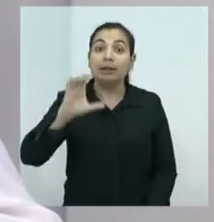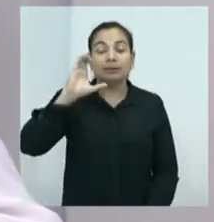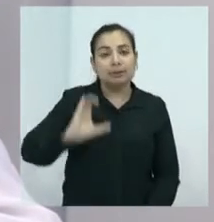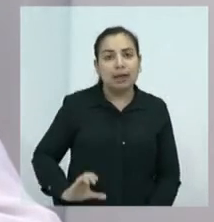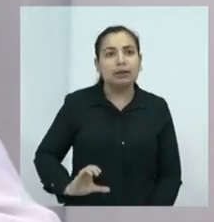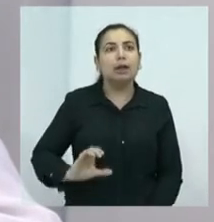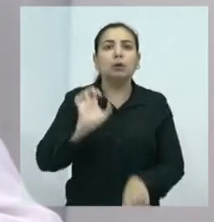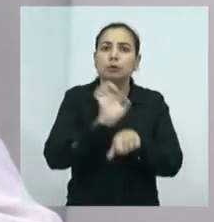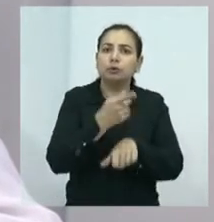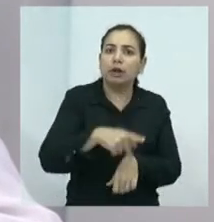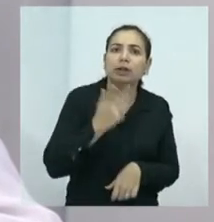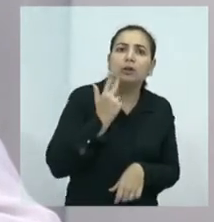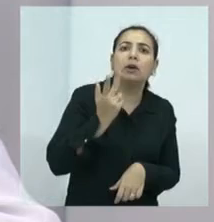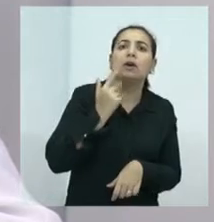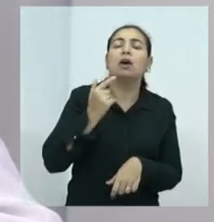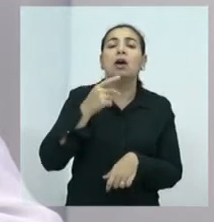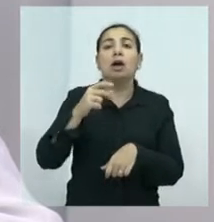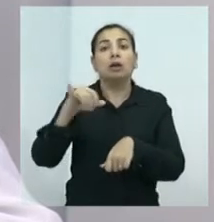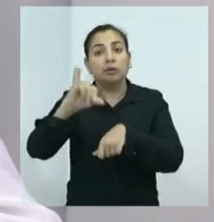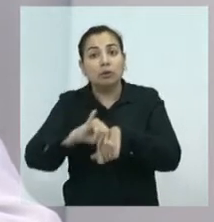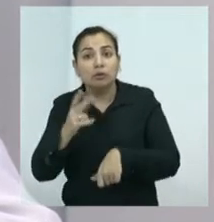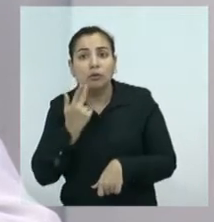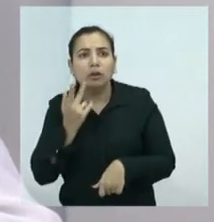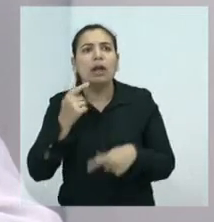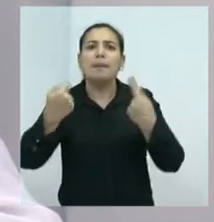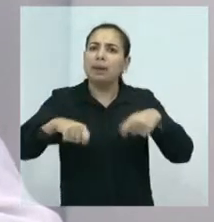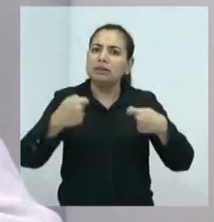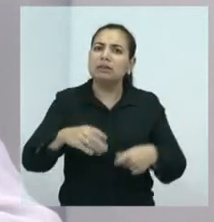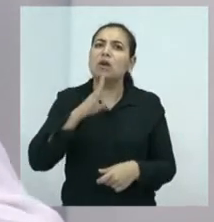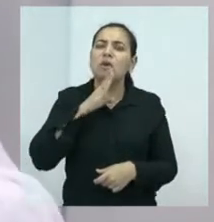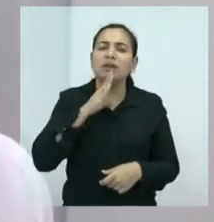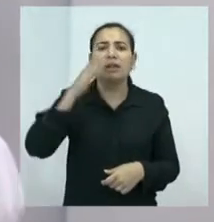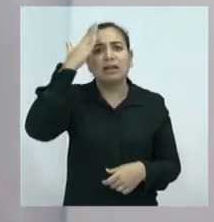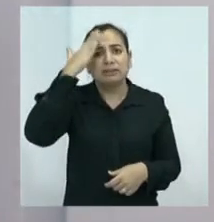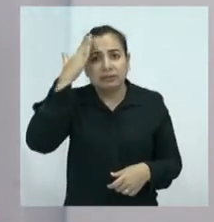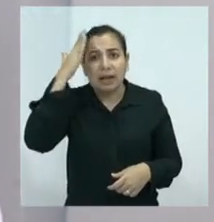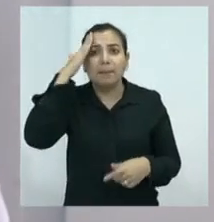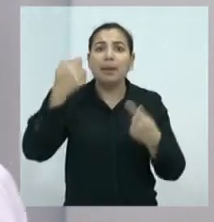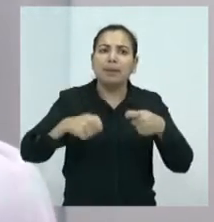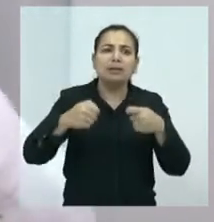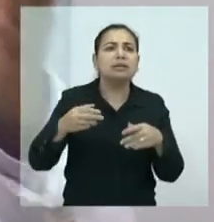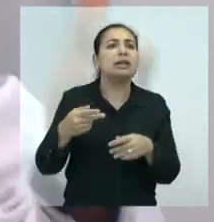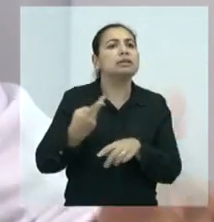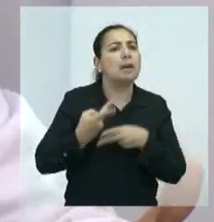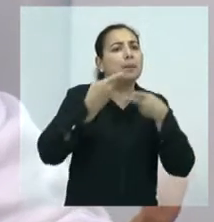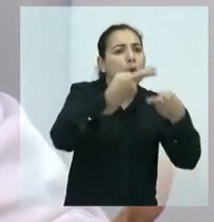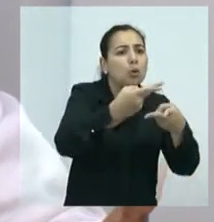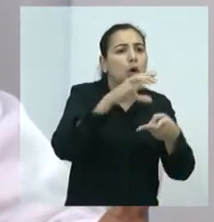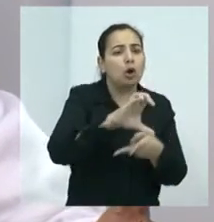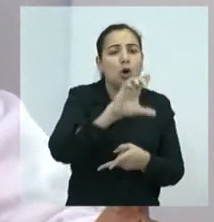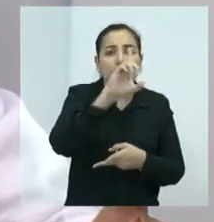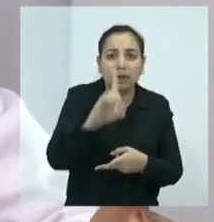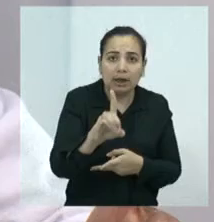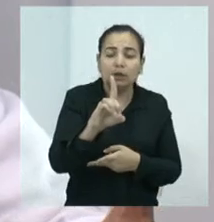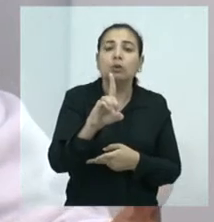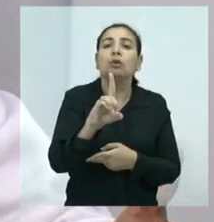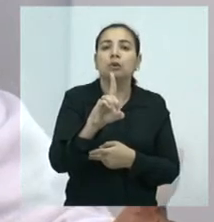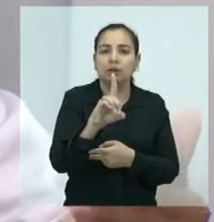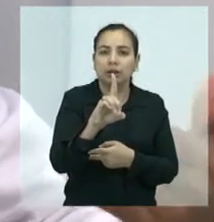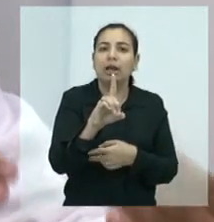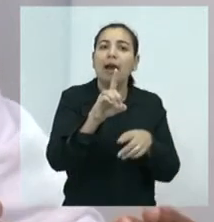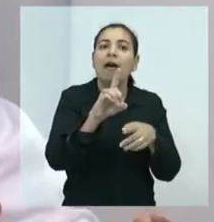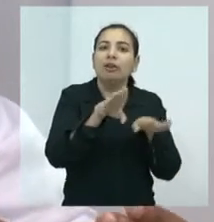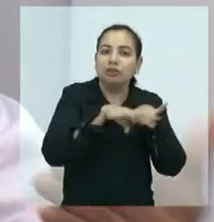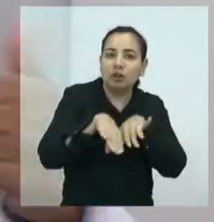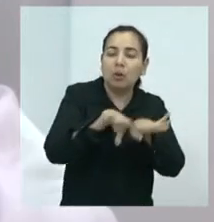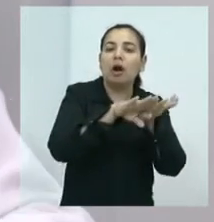fortalezense, cearense, que a gente se aproprie disso, denuncie, procure os órgãos competentes, procure a coordenadoria, procure as coordenadorias e